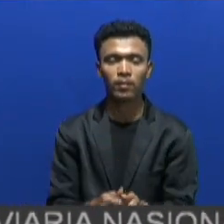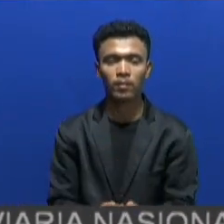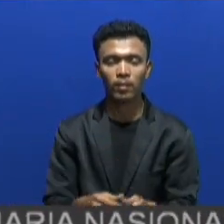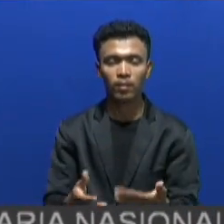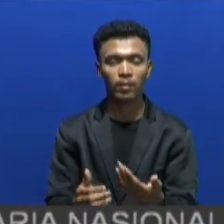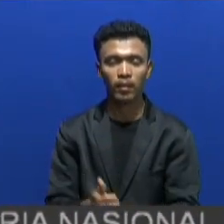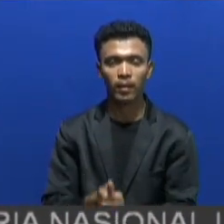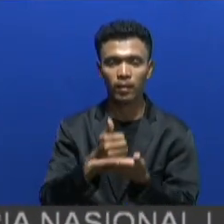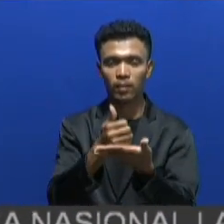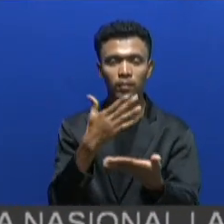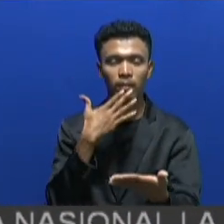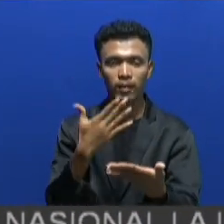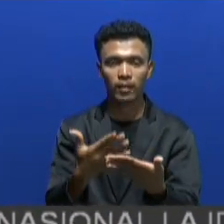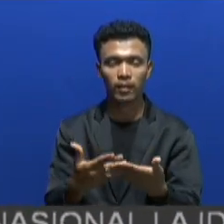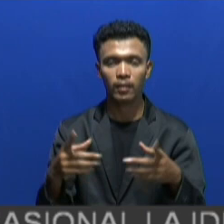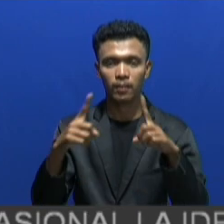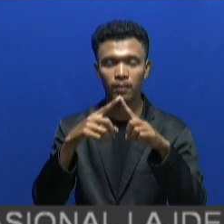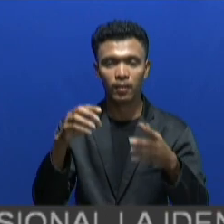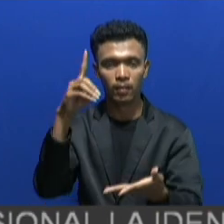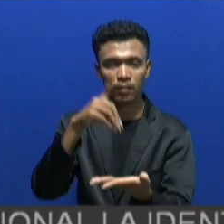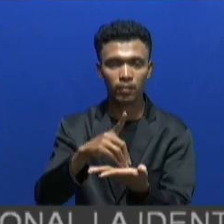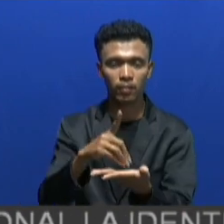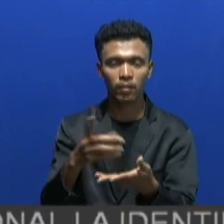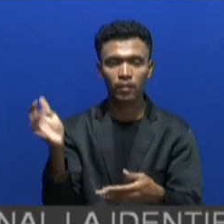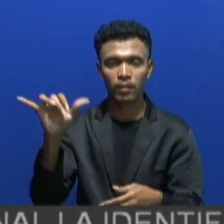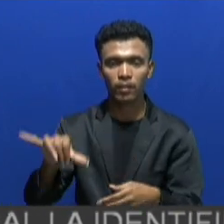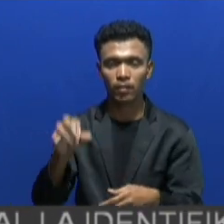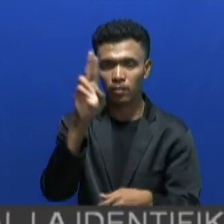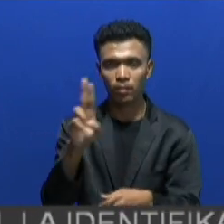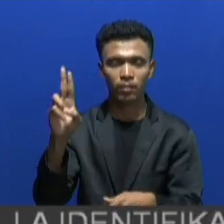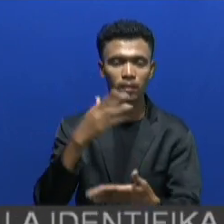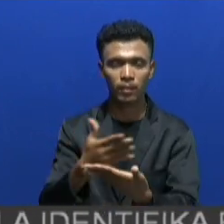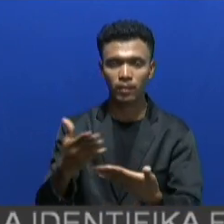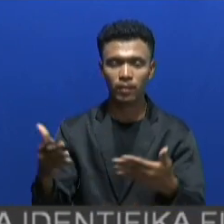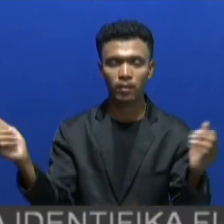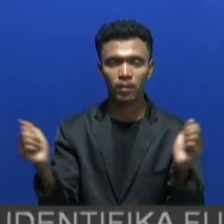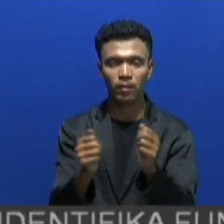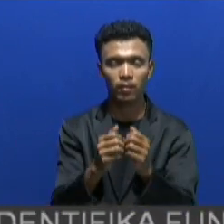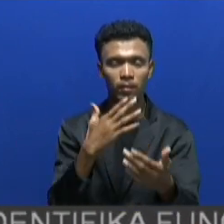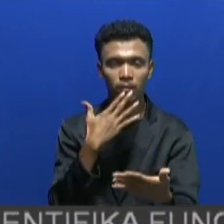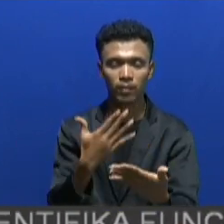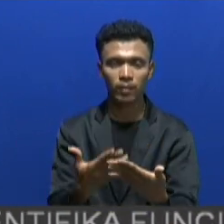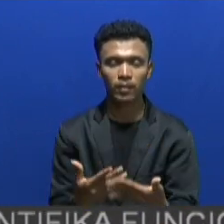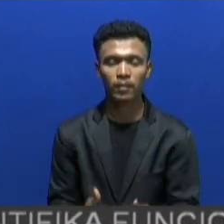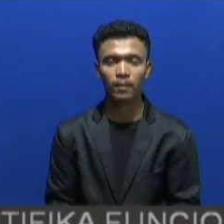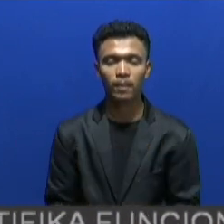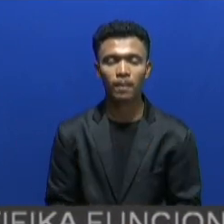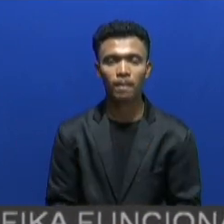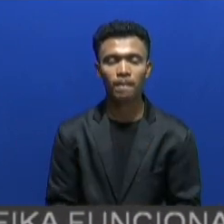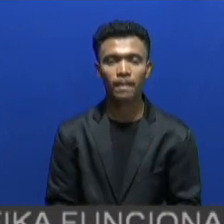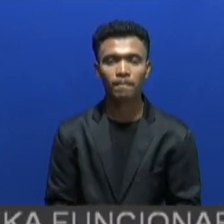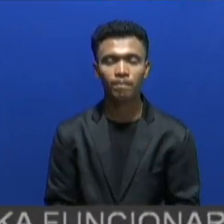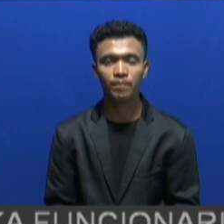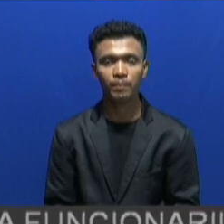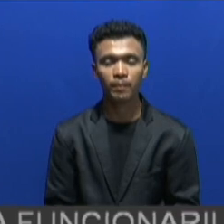que facilita de acreditar pessoal centro sira, bele utiliza equipamento, né, ho efetivo. As a friend of Timor-Leste,